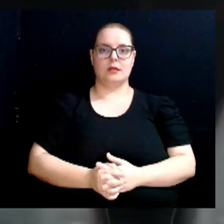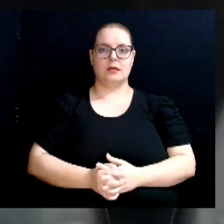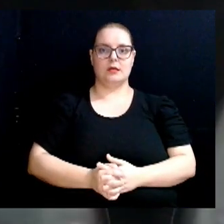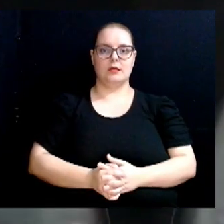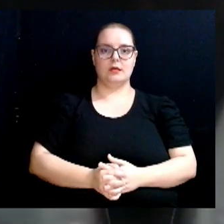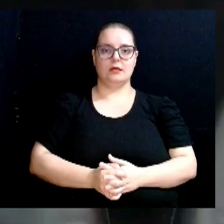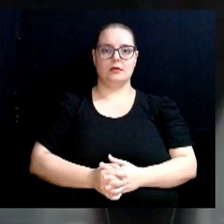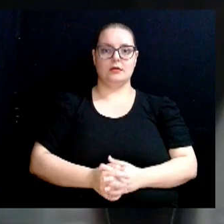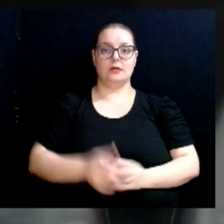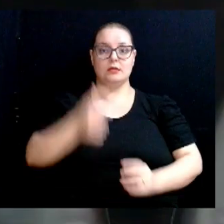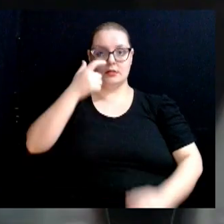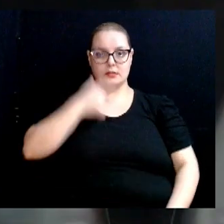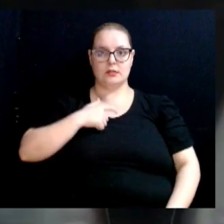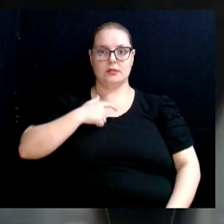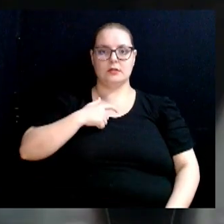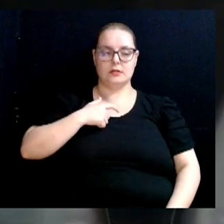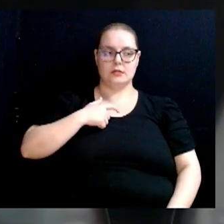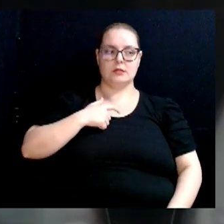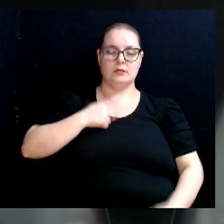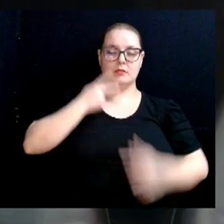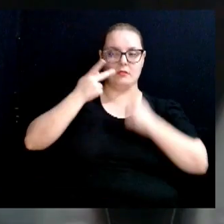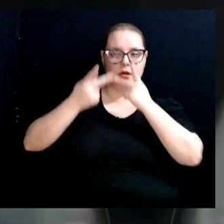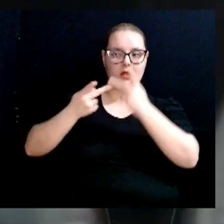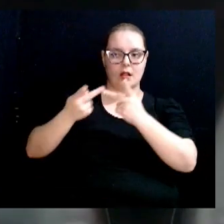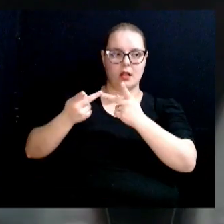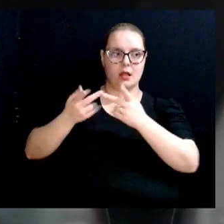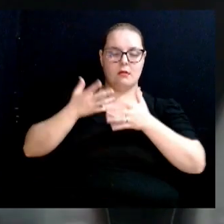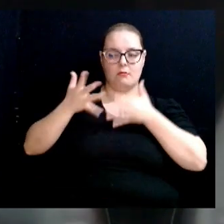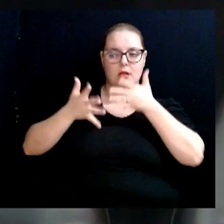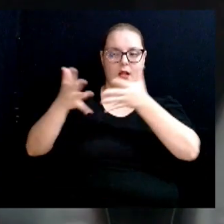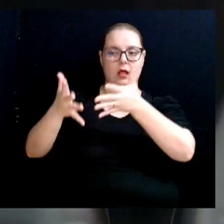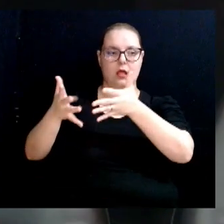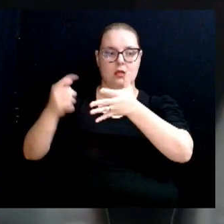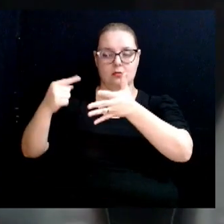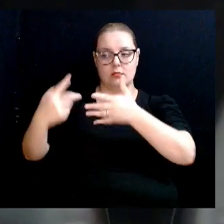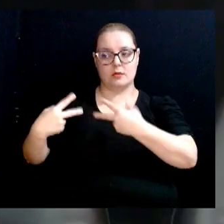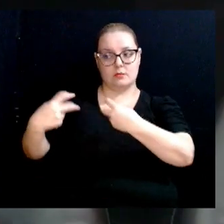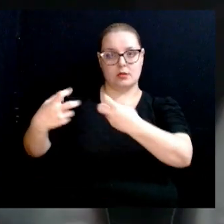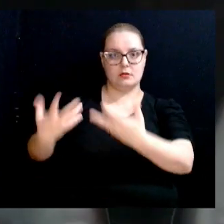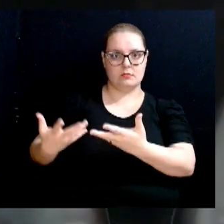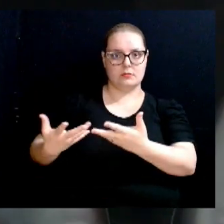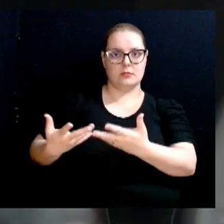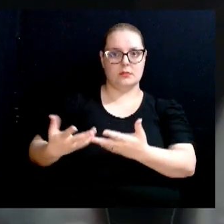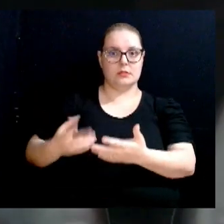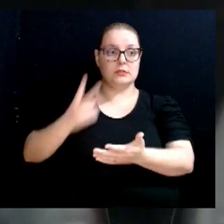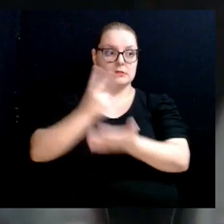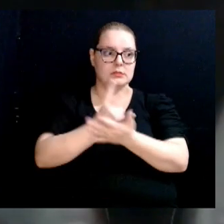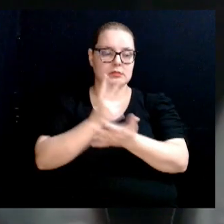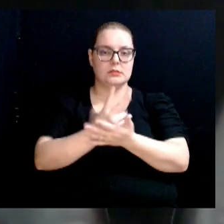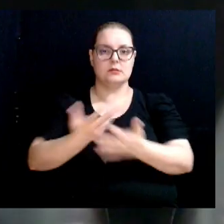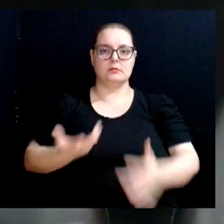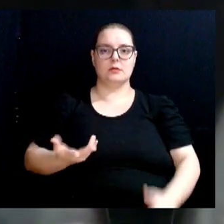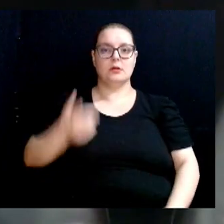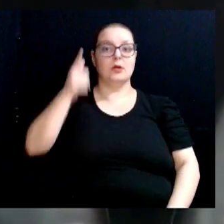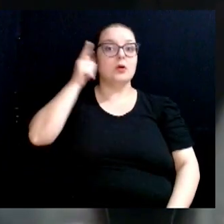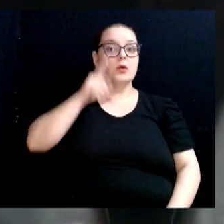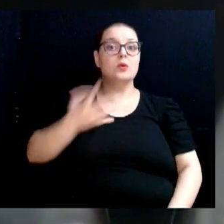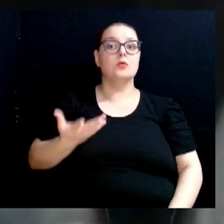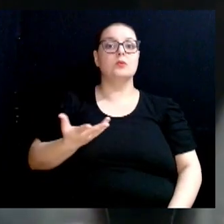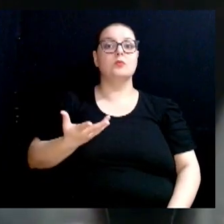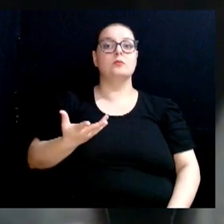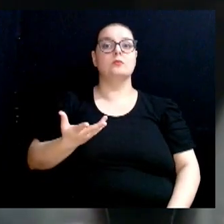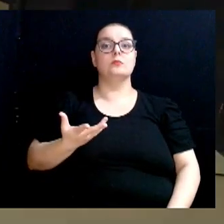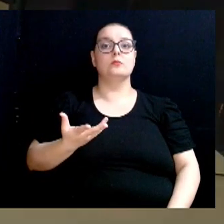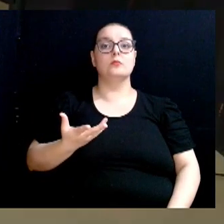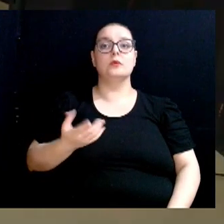ouvido pelo outro, se toda vez eu realmente percebo que eu não consigo... Só eu tomo a